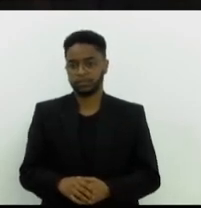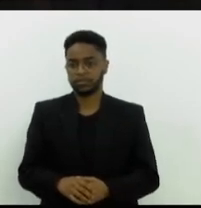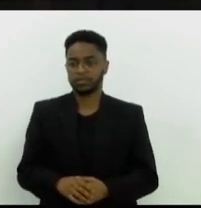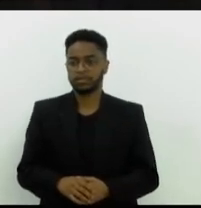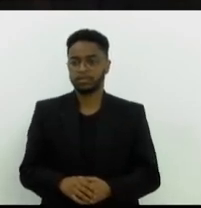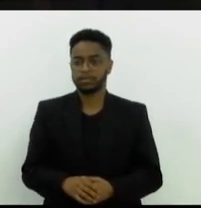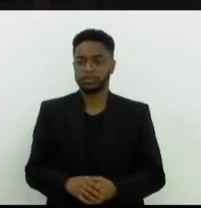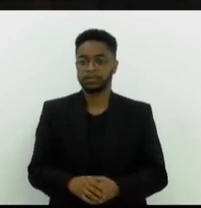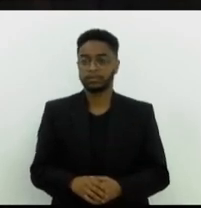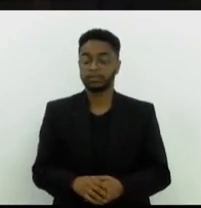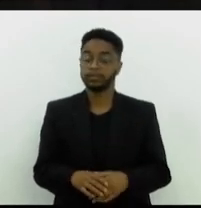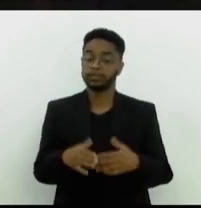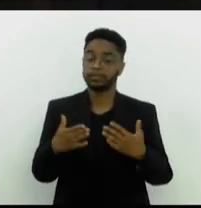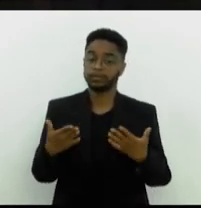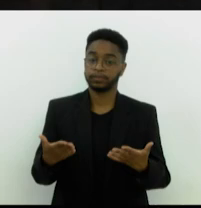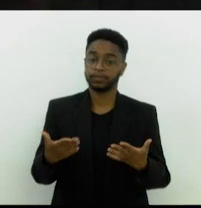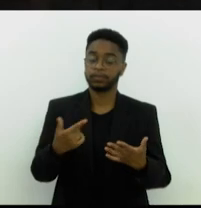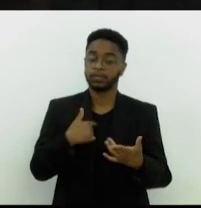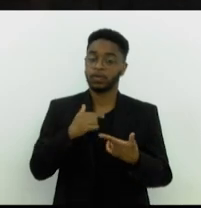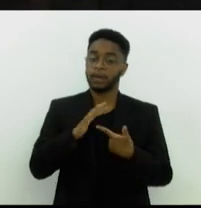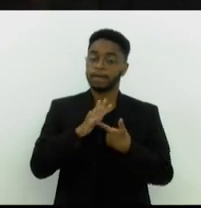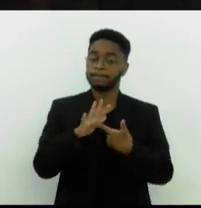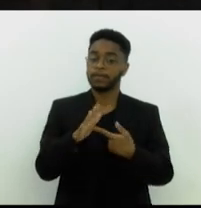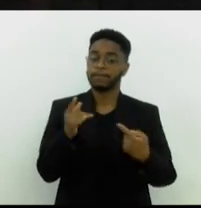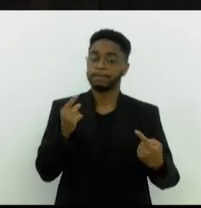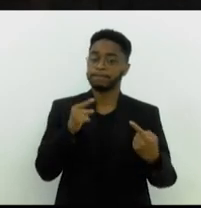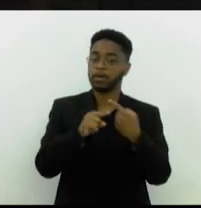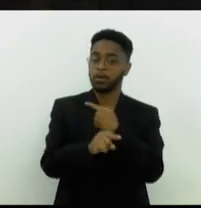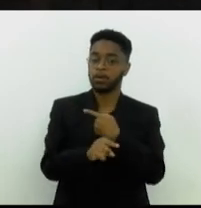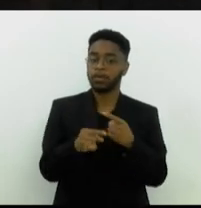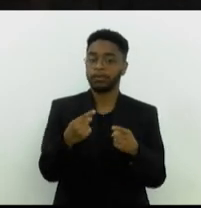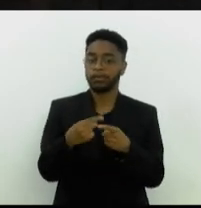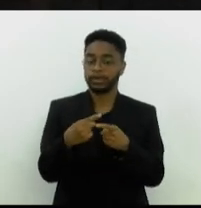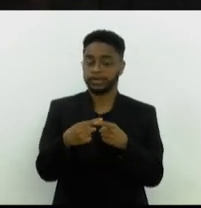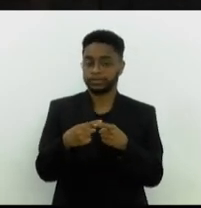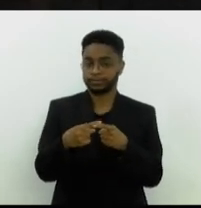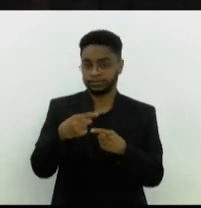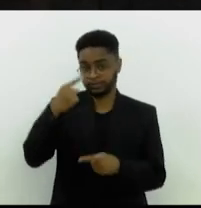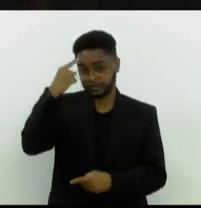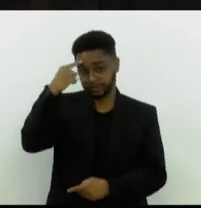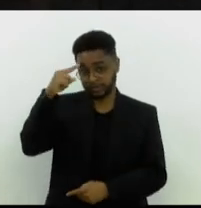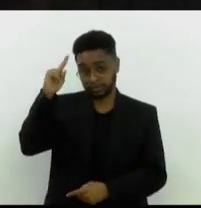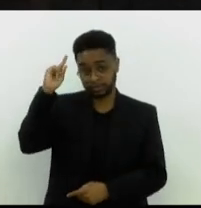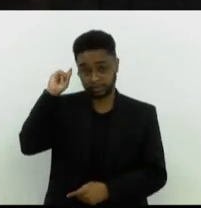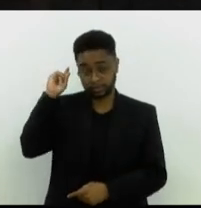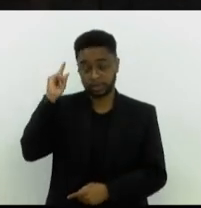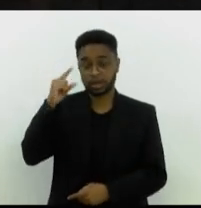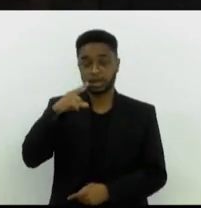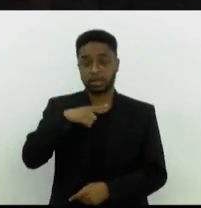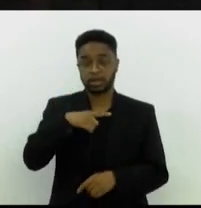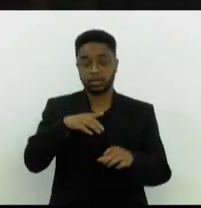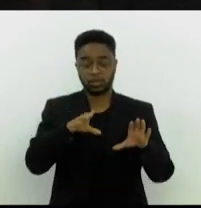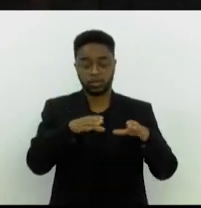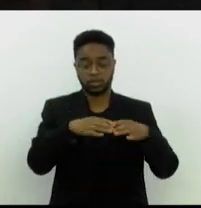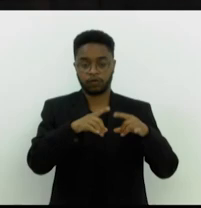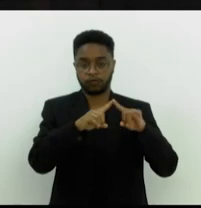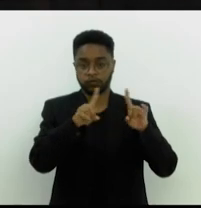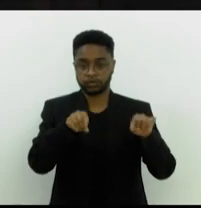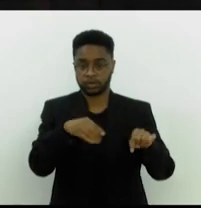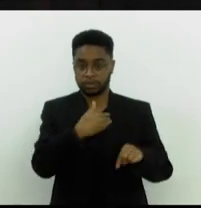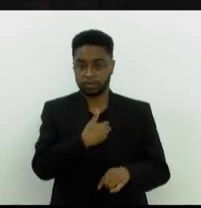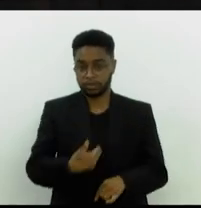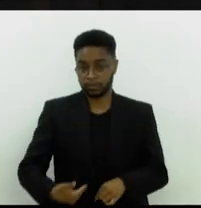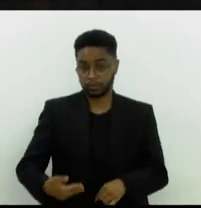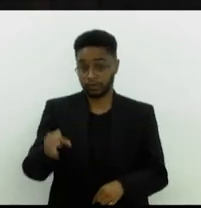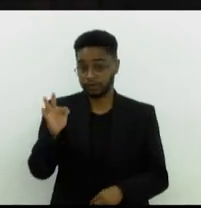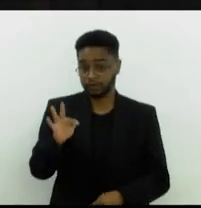Aí eu aprofundo essa contradição, porque a semana passada, o conjunto dos funcionários públicos